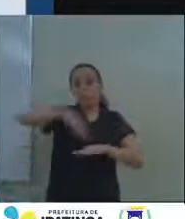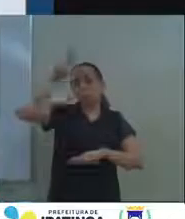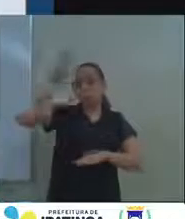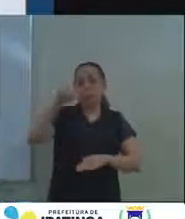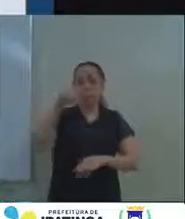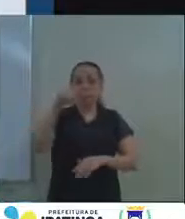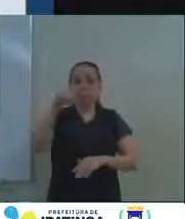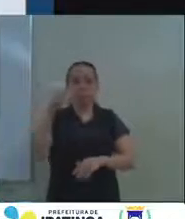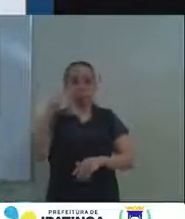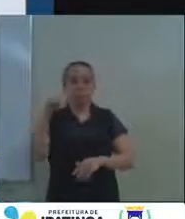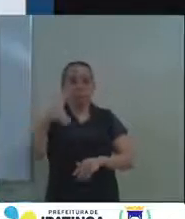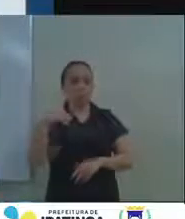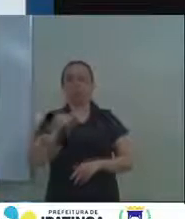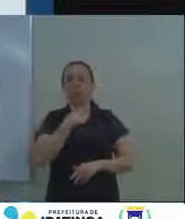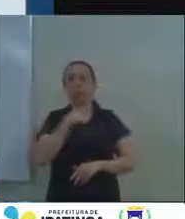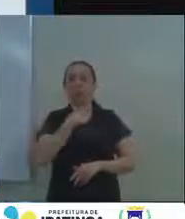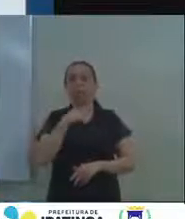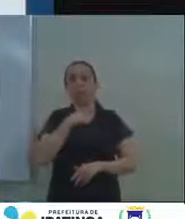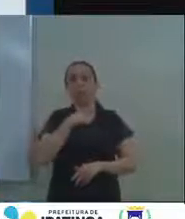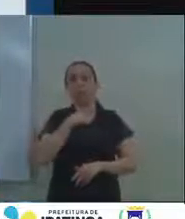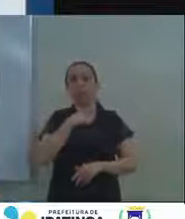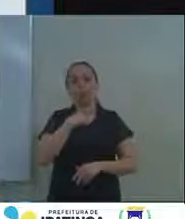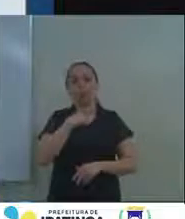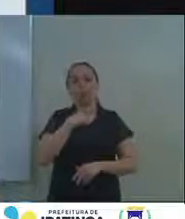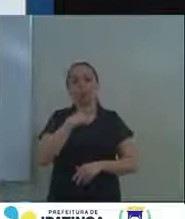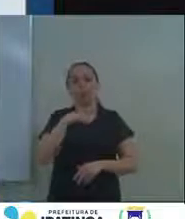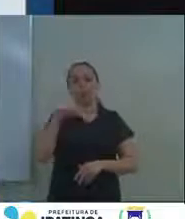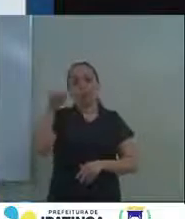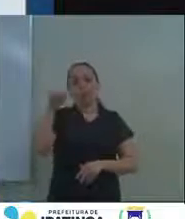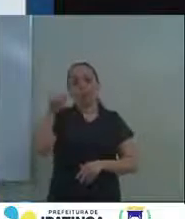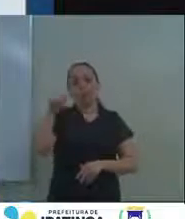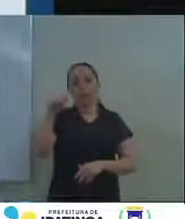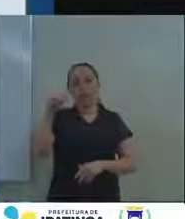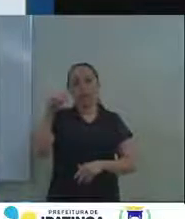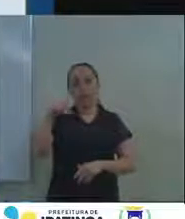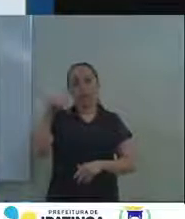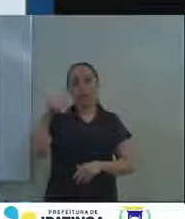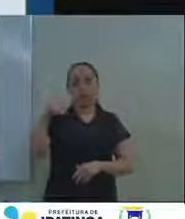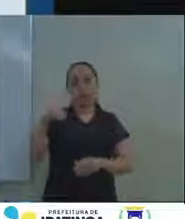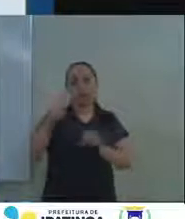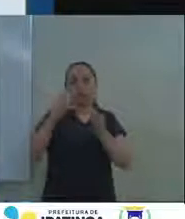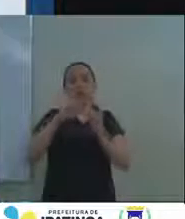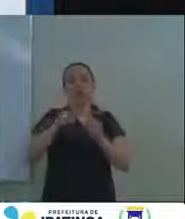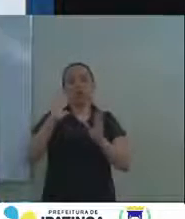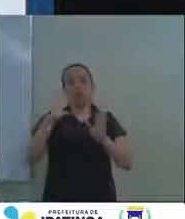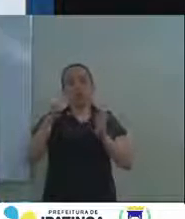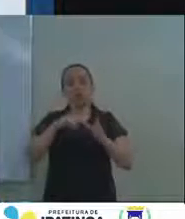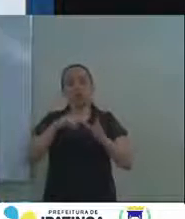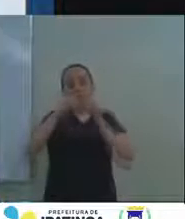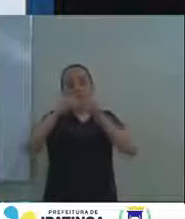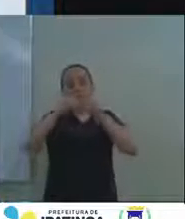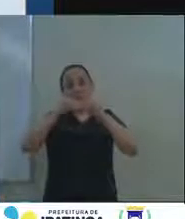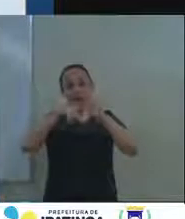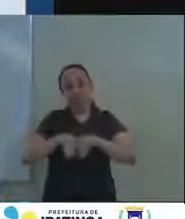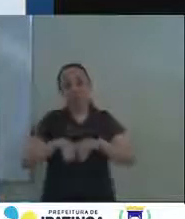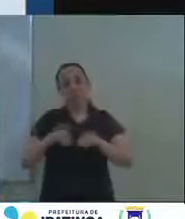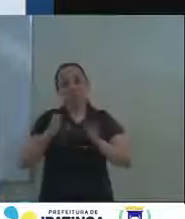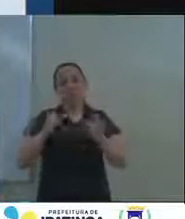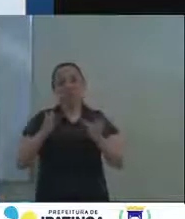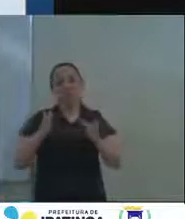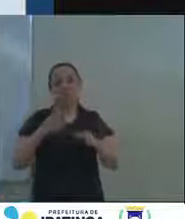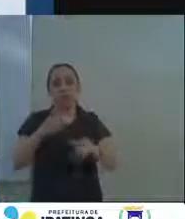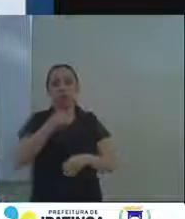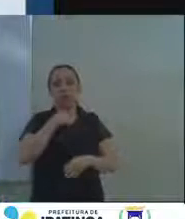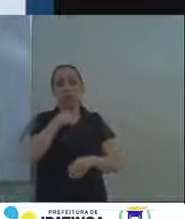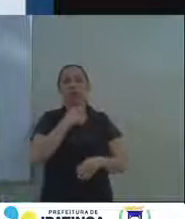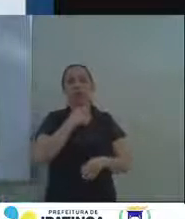Porque 7 minutos, a gente já tem uma, a gente chama de overtraining, que ele a musculatura